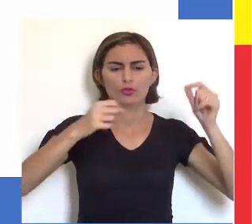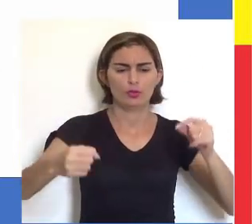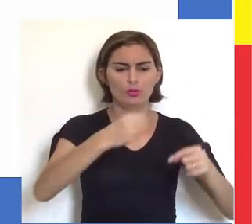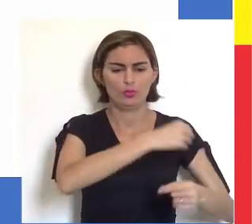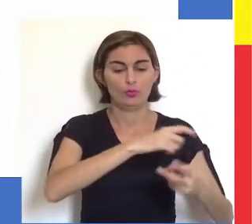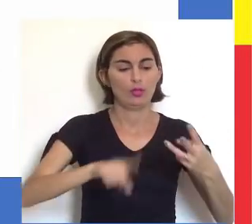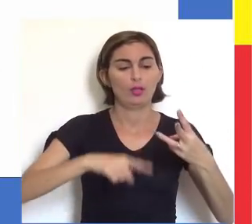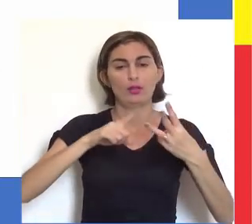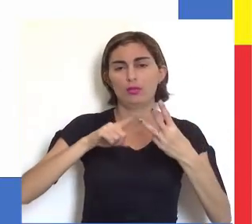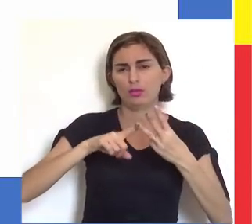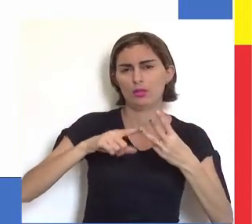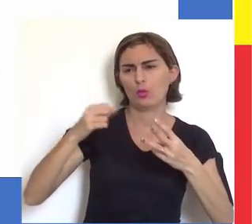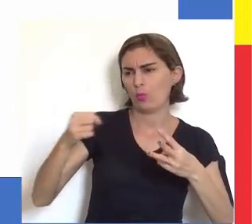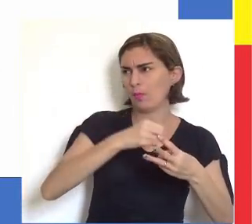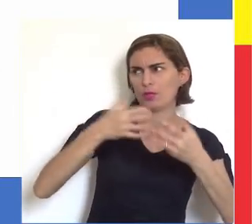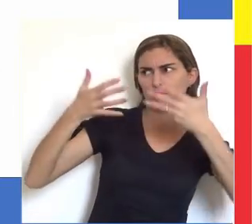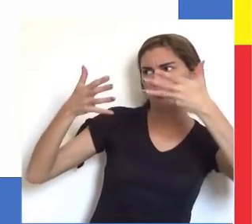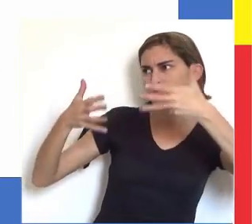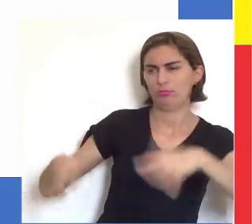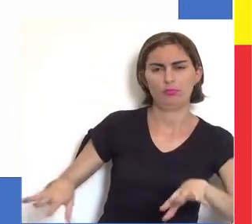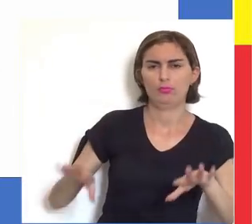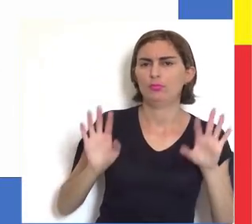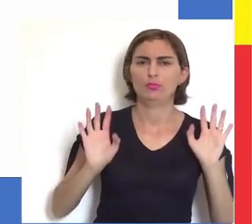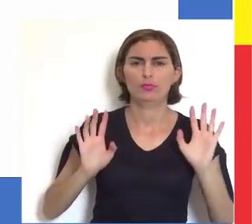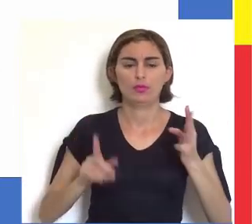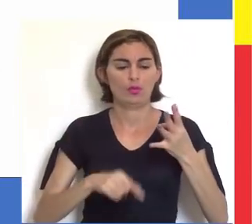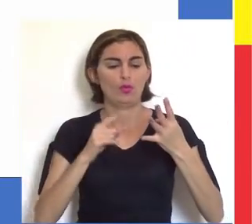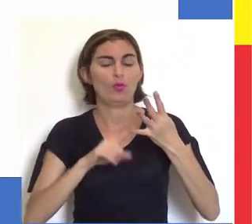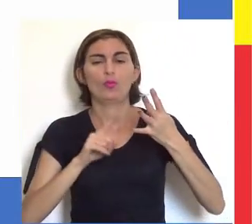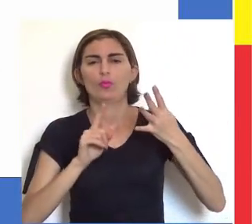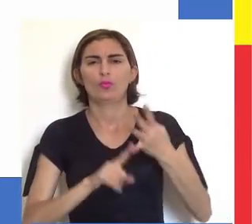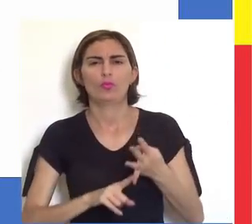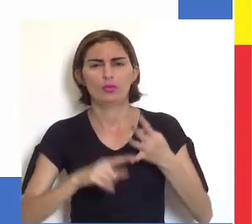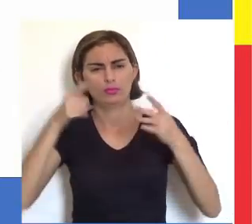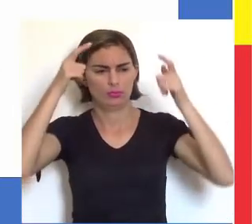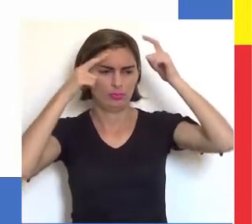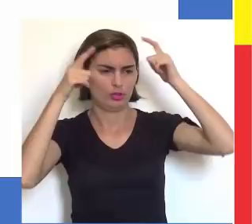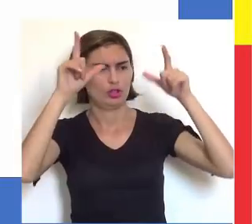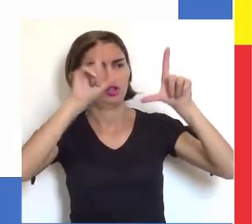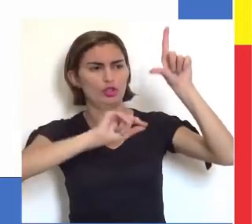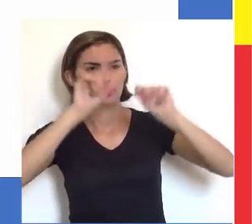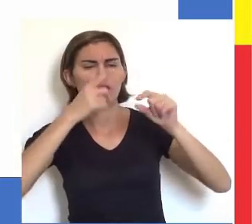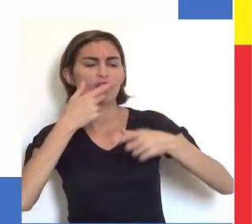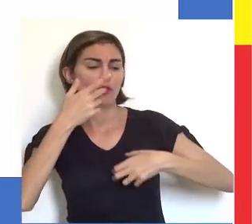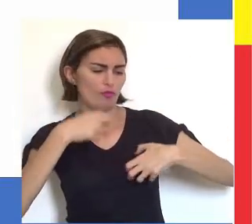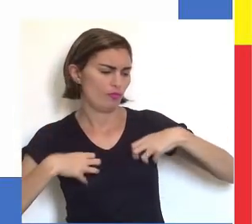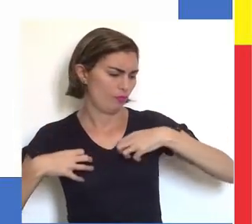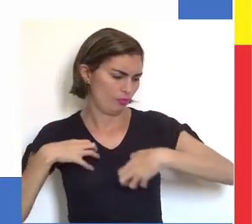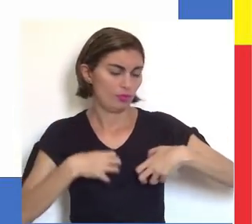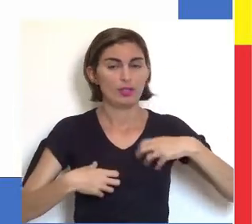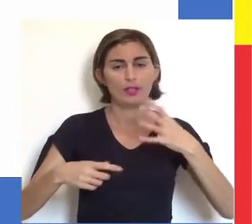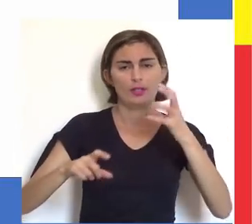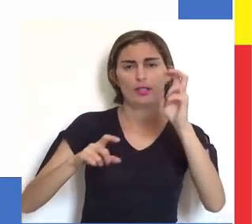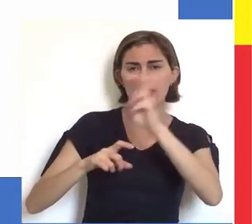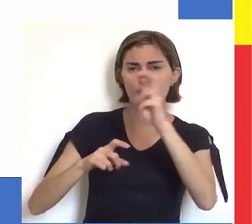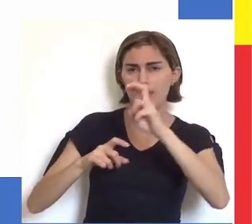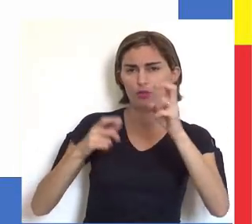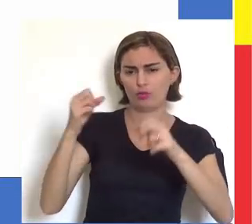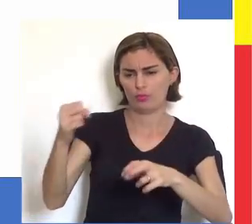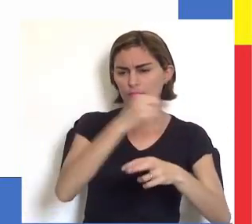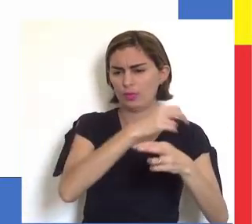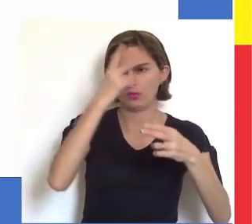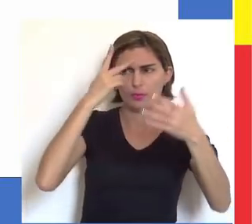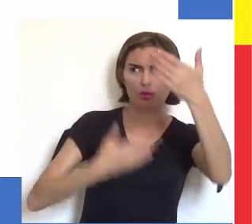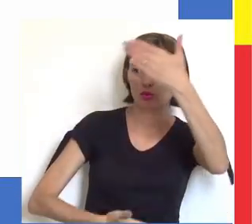terceiro, o pastor recusa a oferta. Quarto, a estrela diz que ficou aliviada. Quinto, o pastor diz que